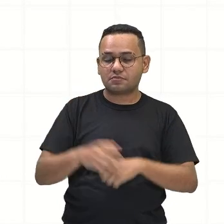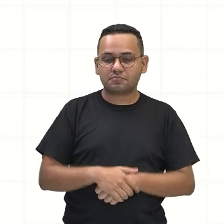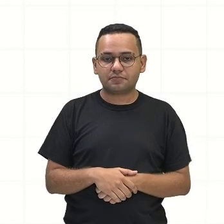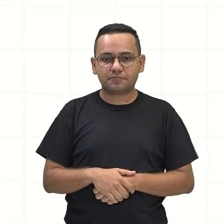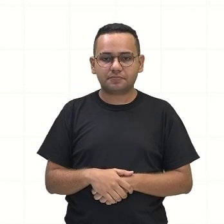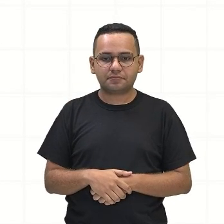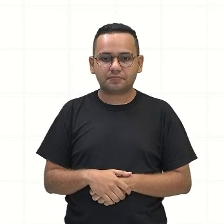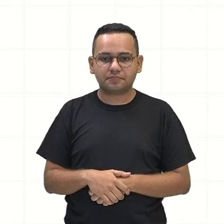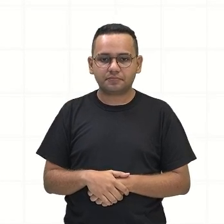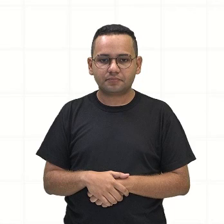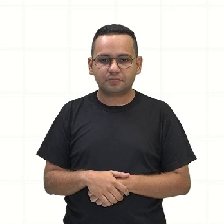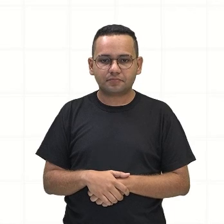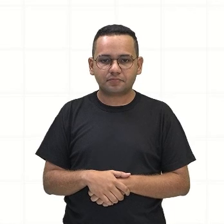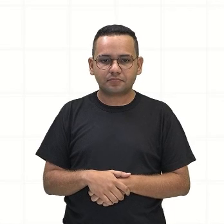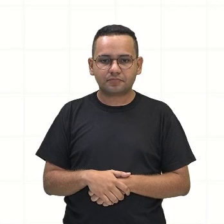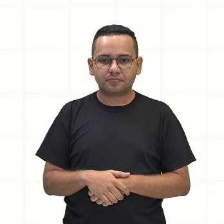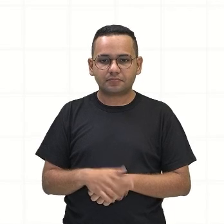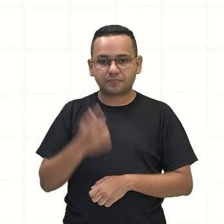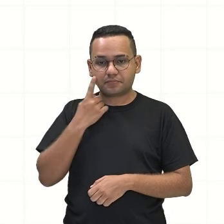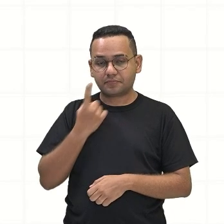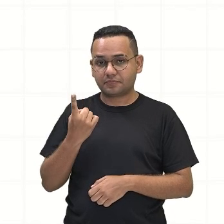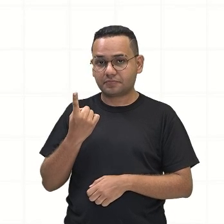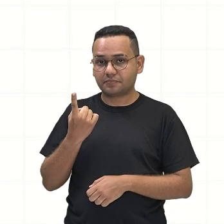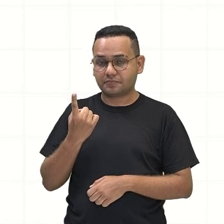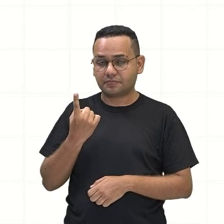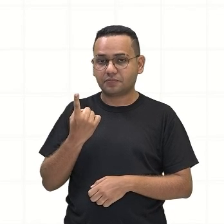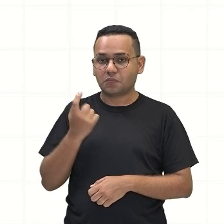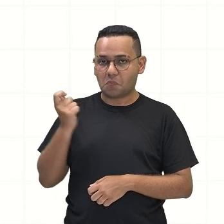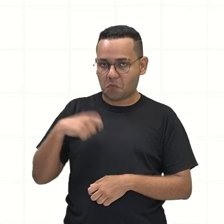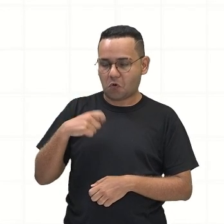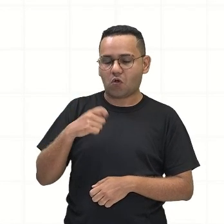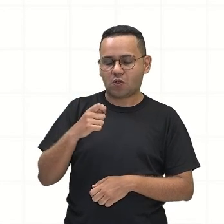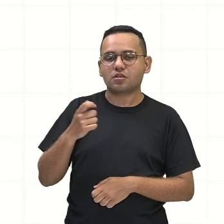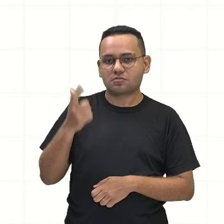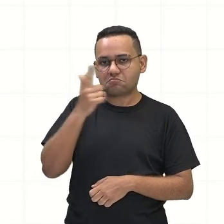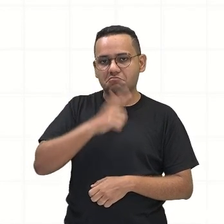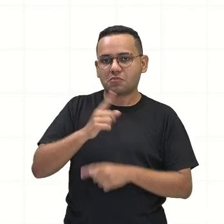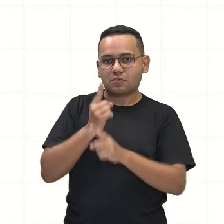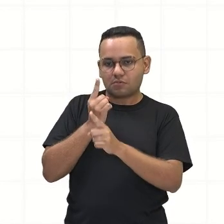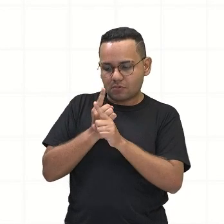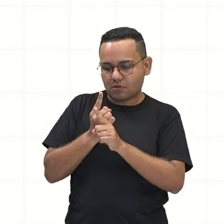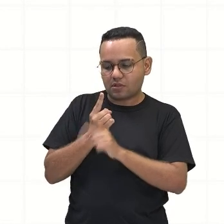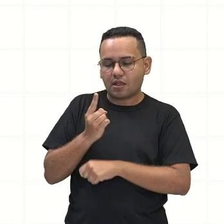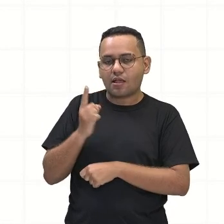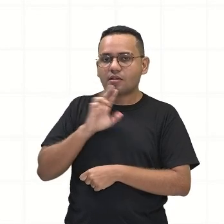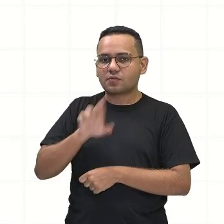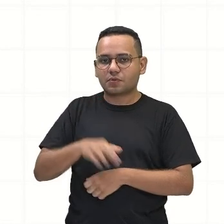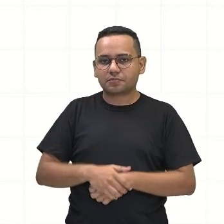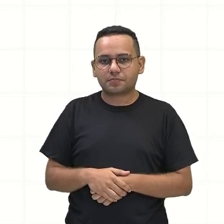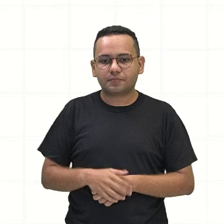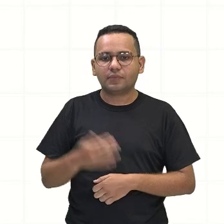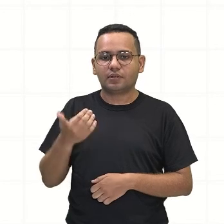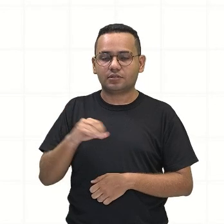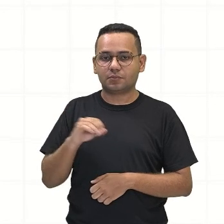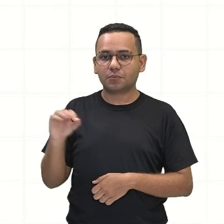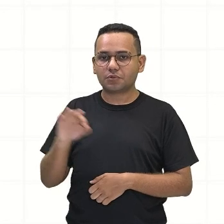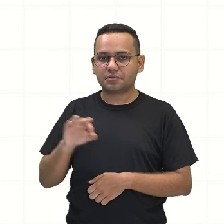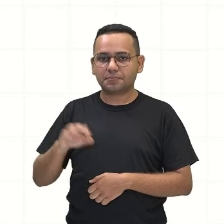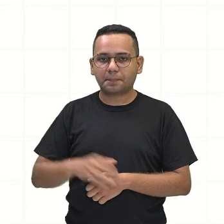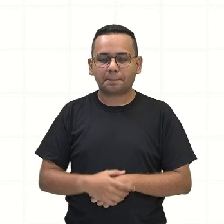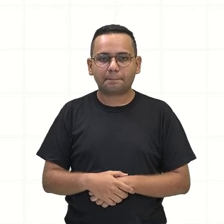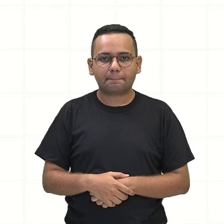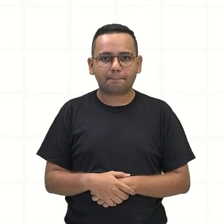encontraríamos aqui a nossa resposta, né? Temos aqui, então, 100%,